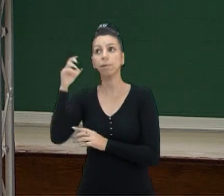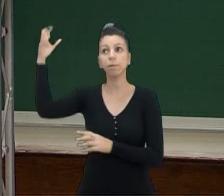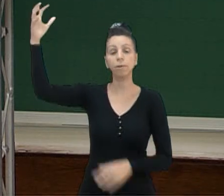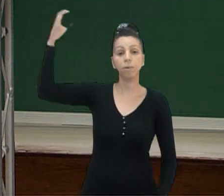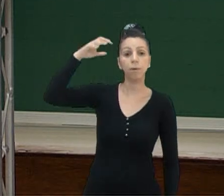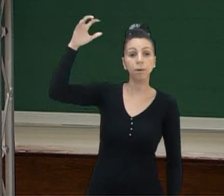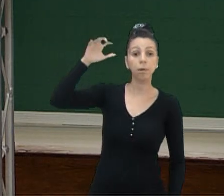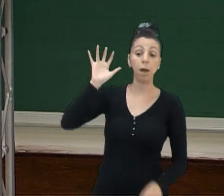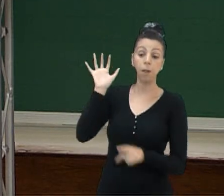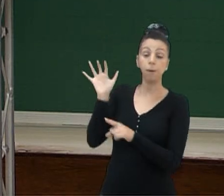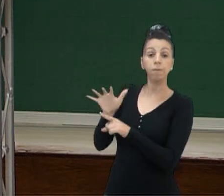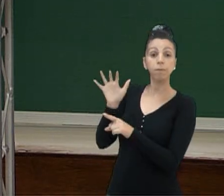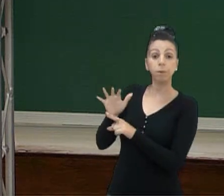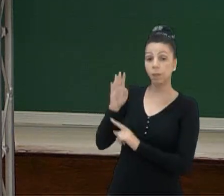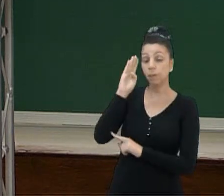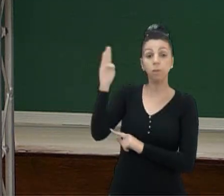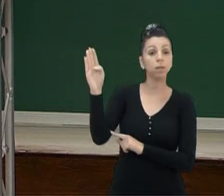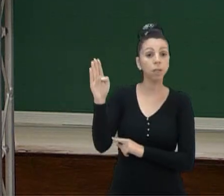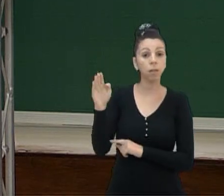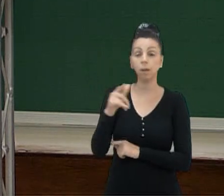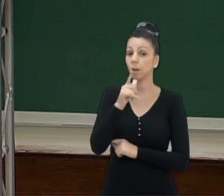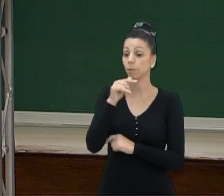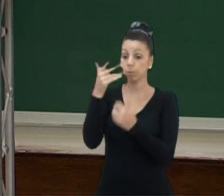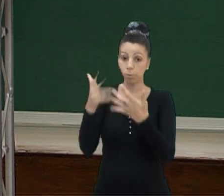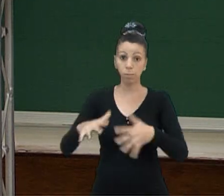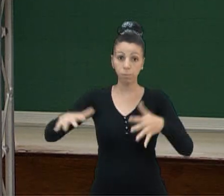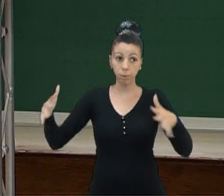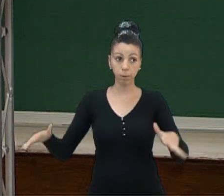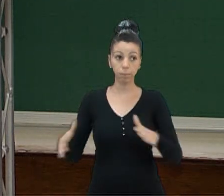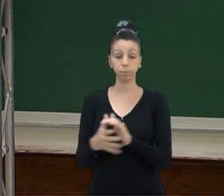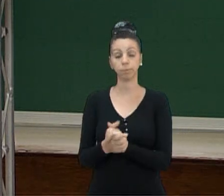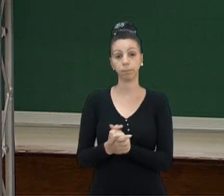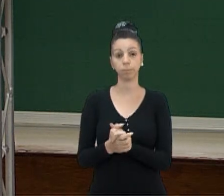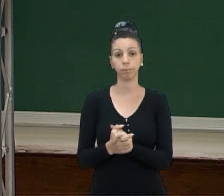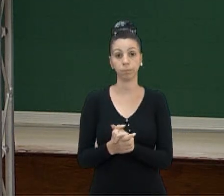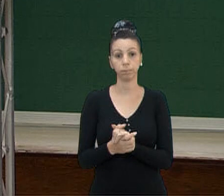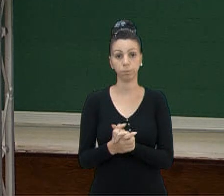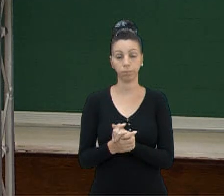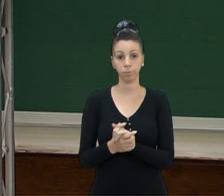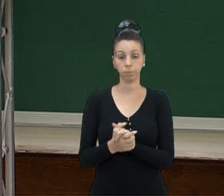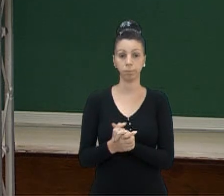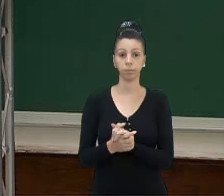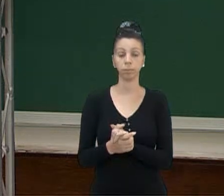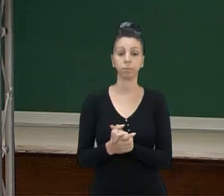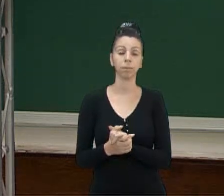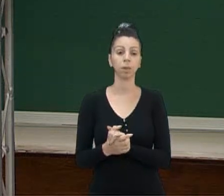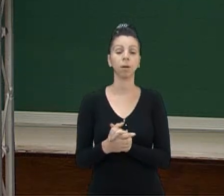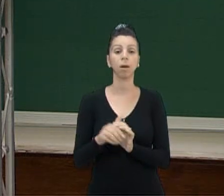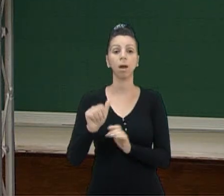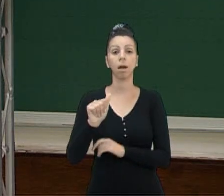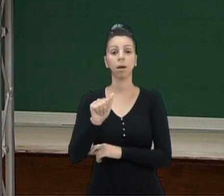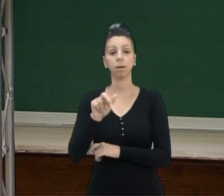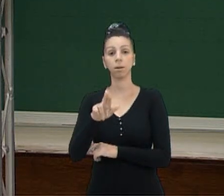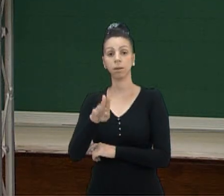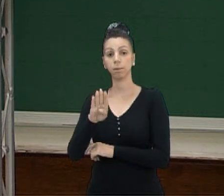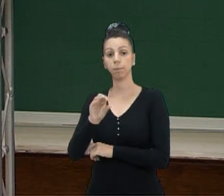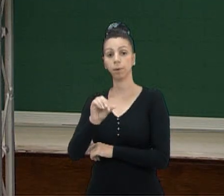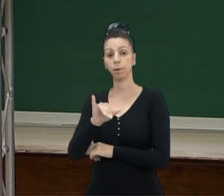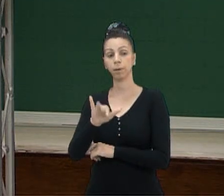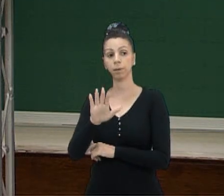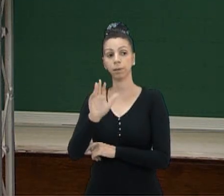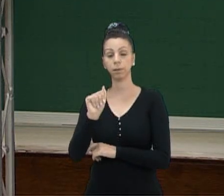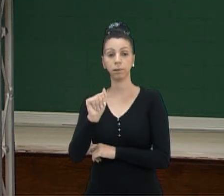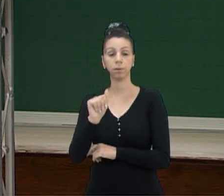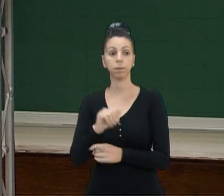influência do mar Mediterrâneo. Aí a vegetação que vai se desenvolver aqui é arbórea e arbustiva, como a gente viu lá no slide